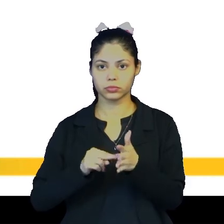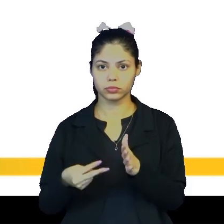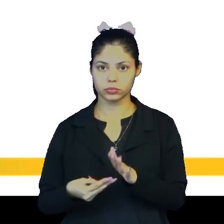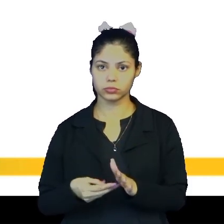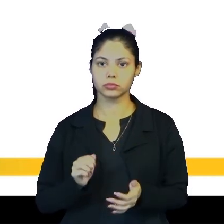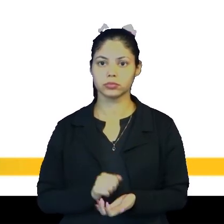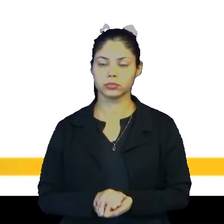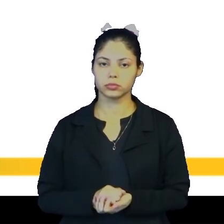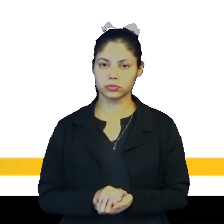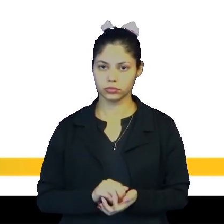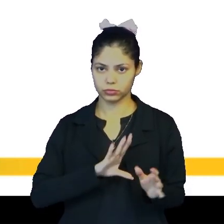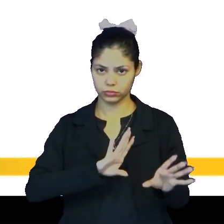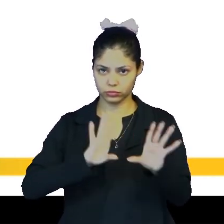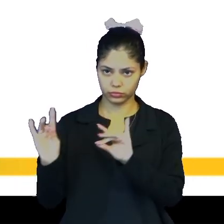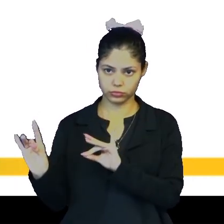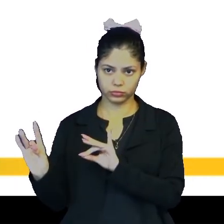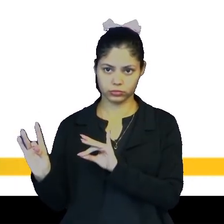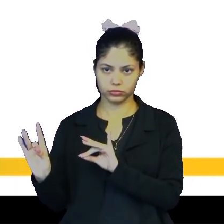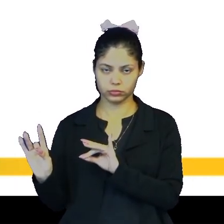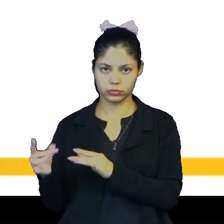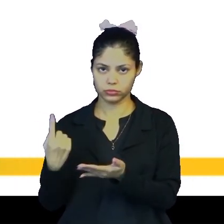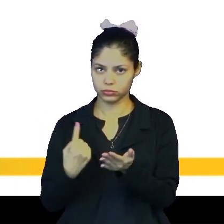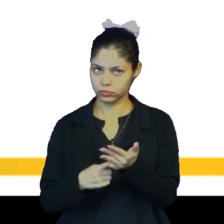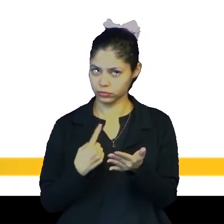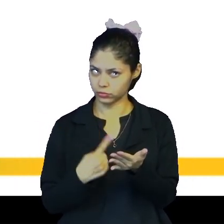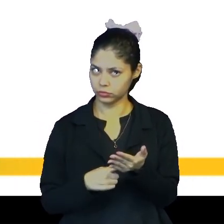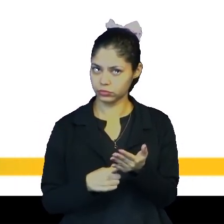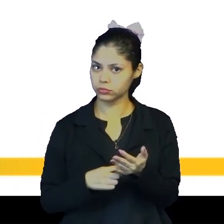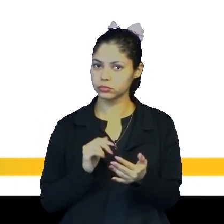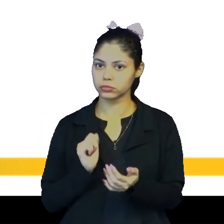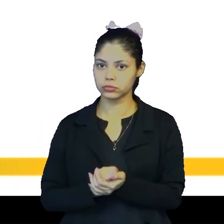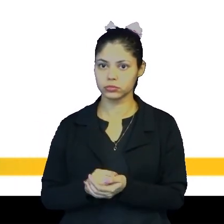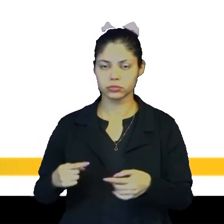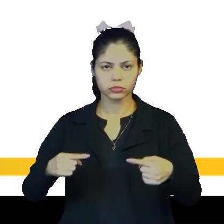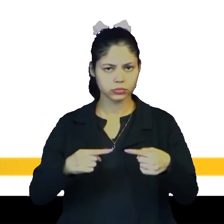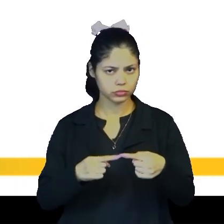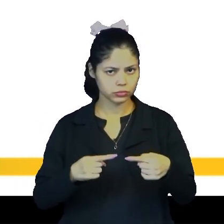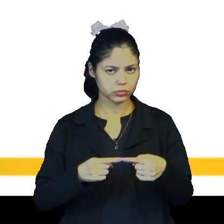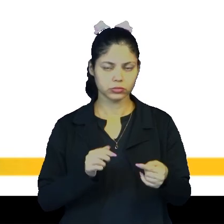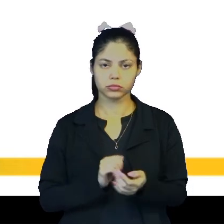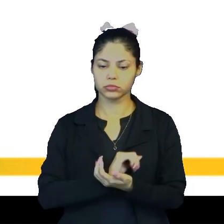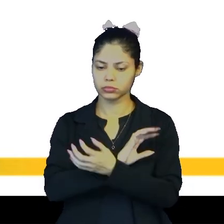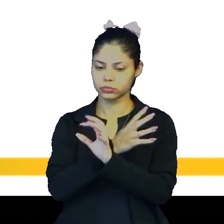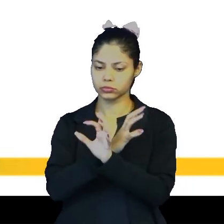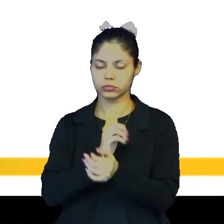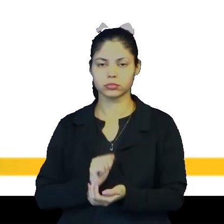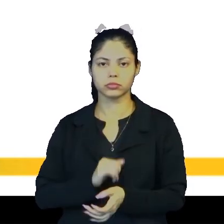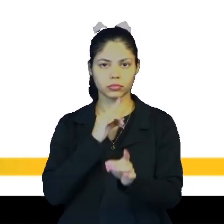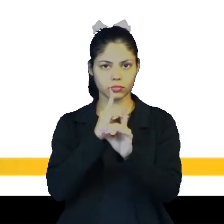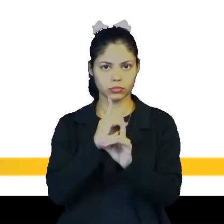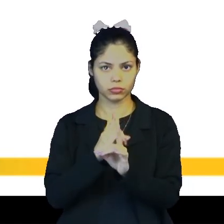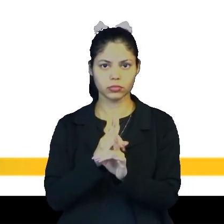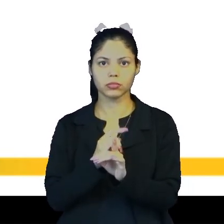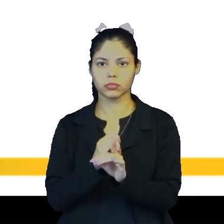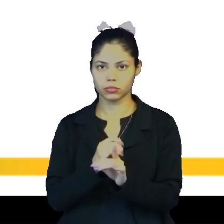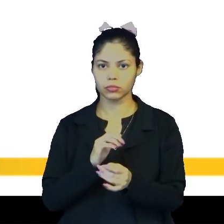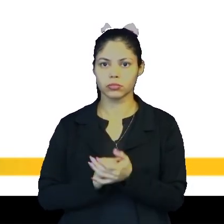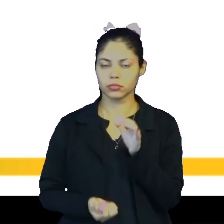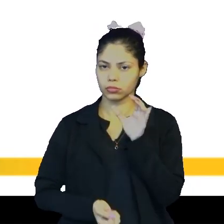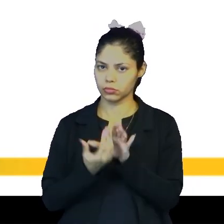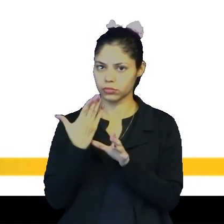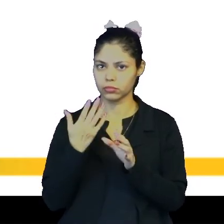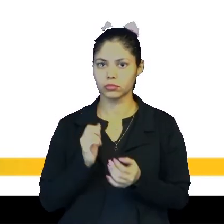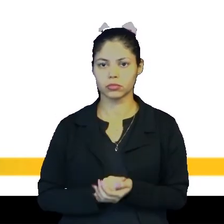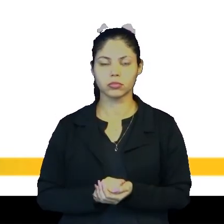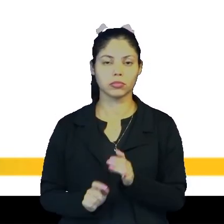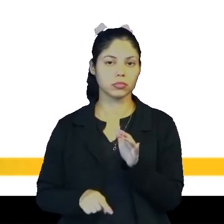significa, ou nos leva, de acordo com os indícios científicos e fósseis encontrados, de que lá teriam surgido os